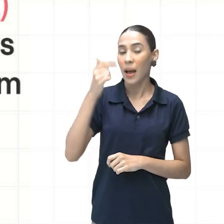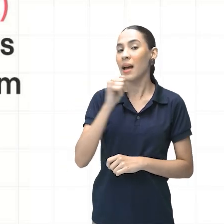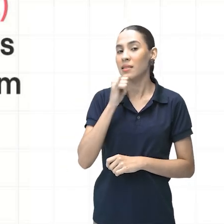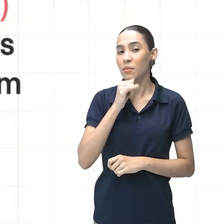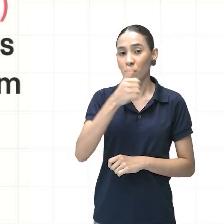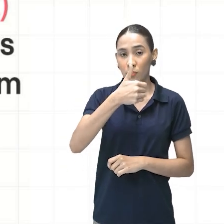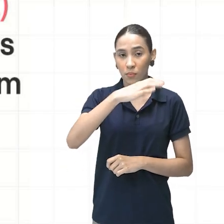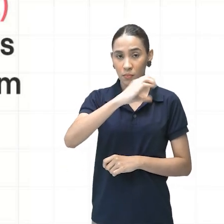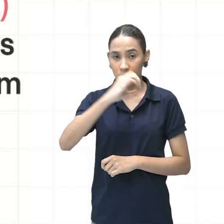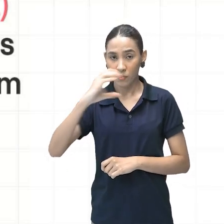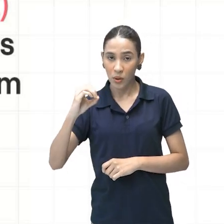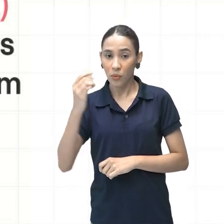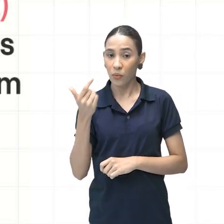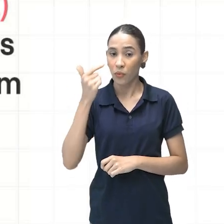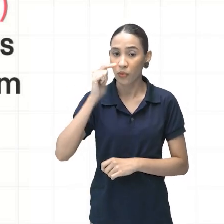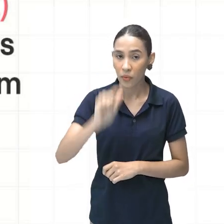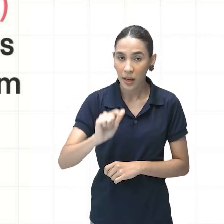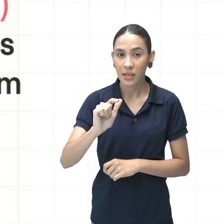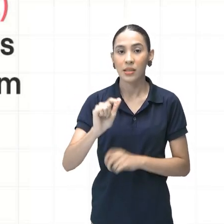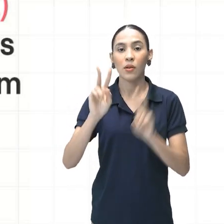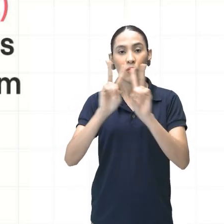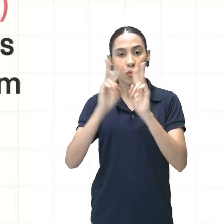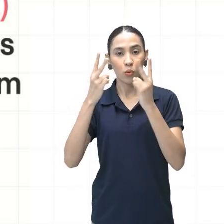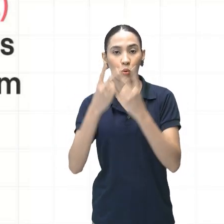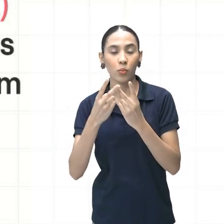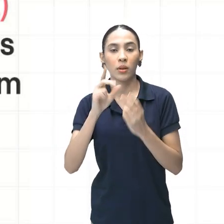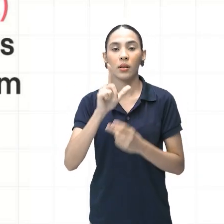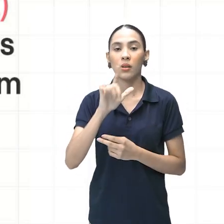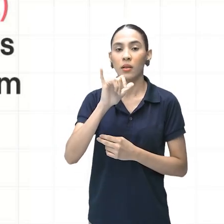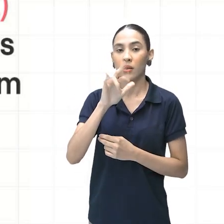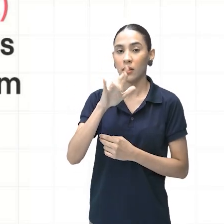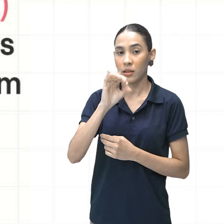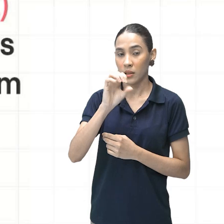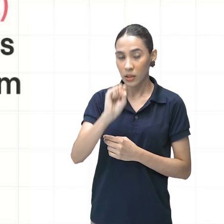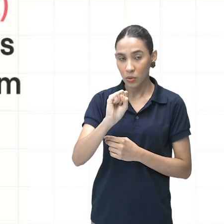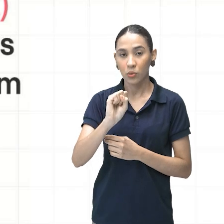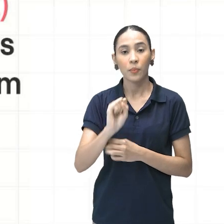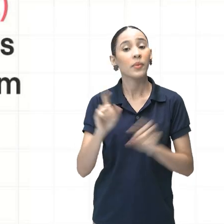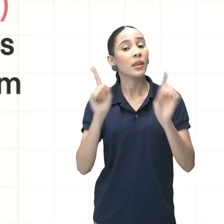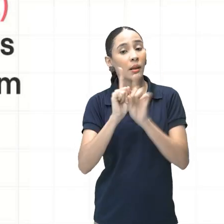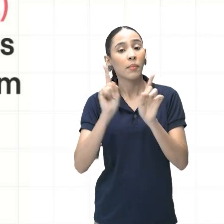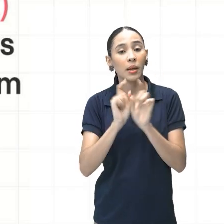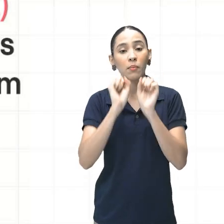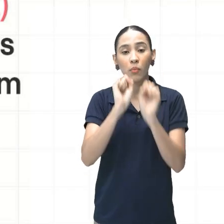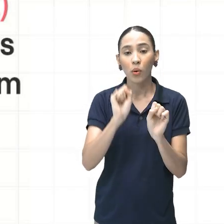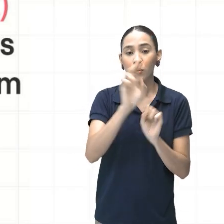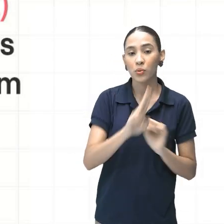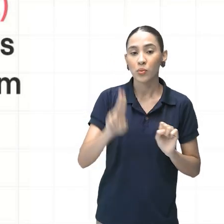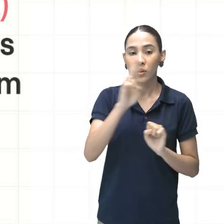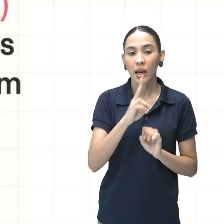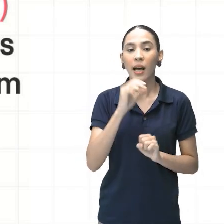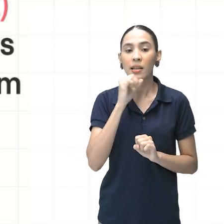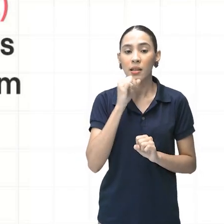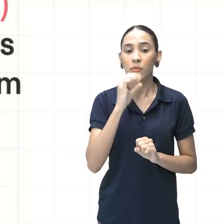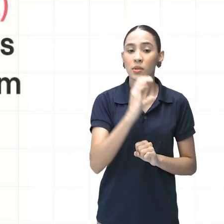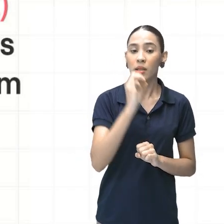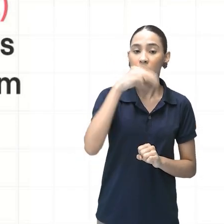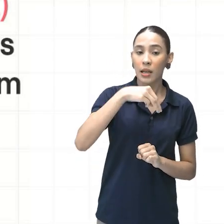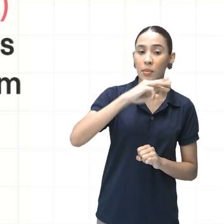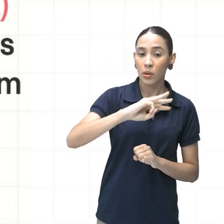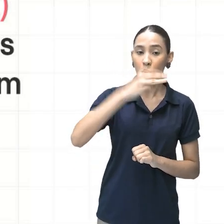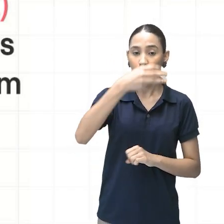Então, essa é a primeira relação. Eu também posso usar a relação entre centímetro cúbico e